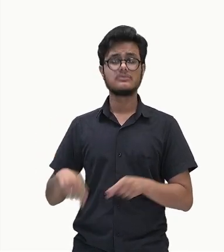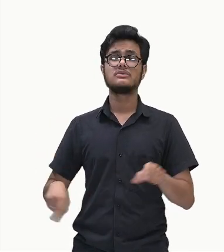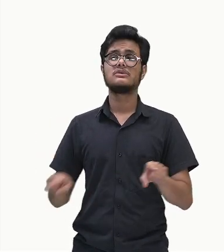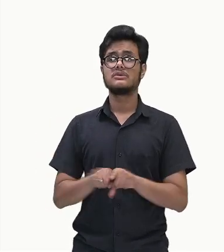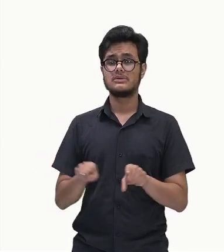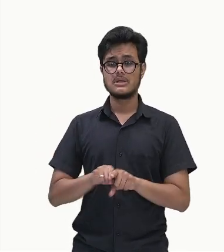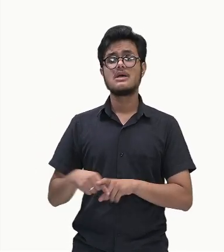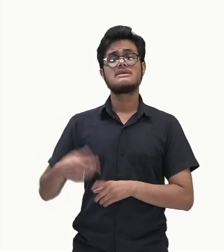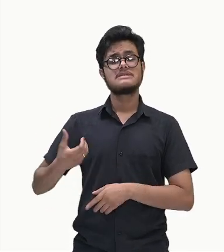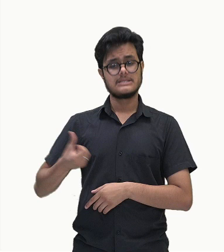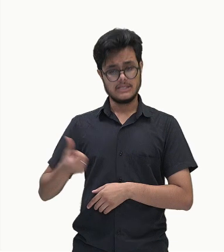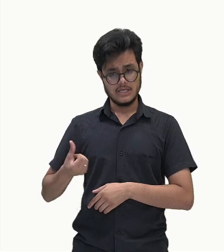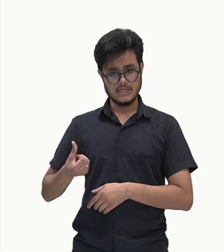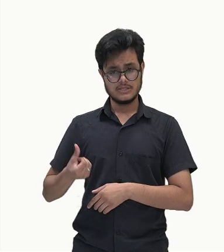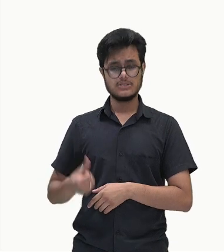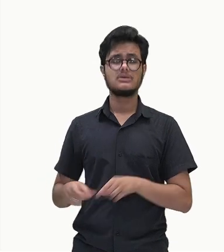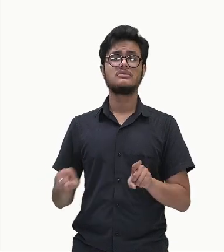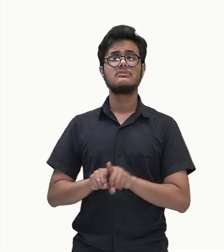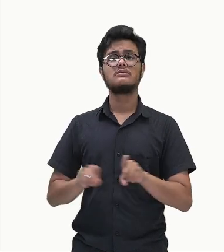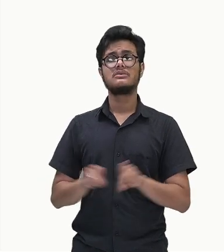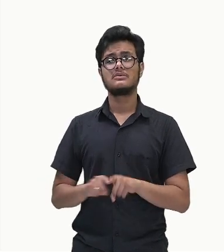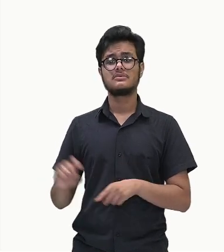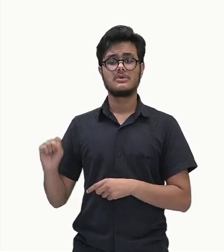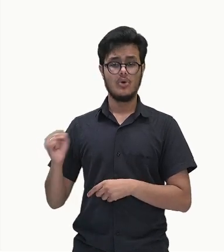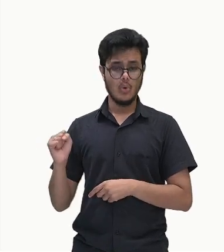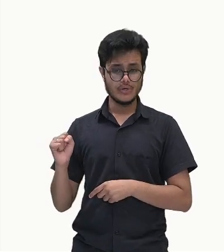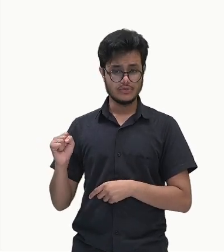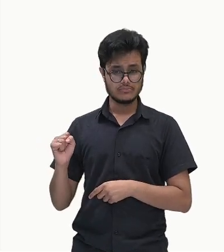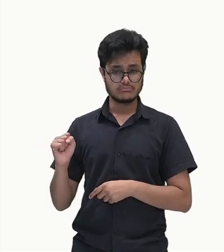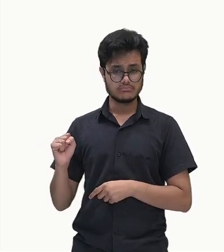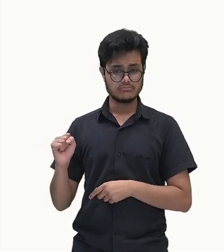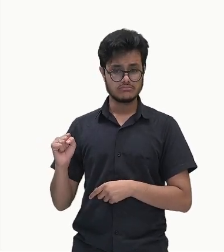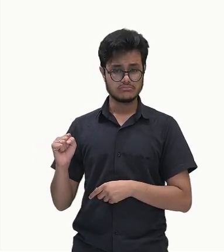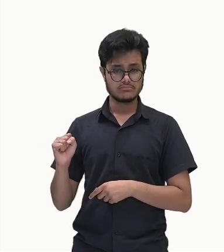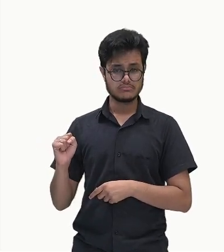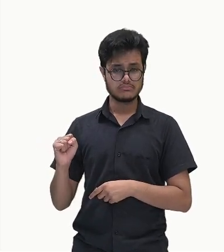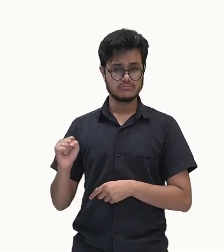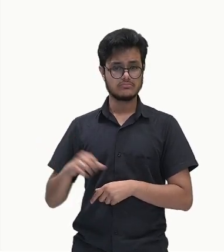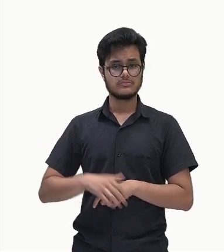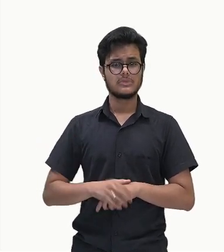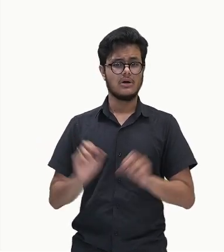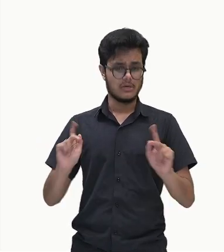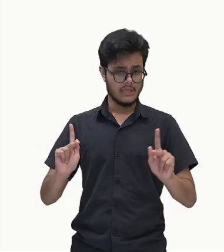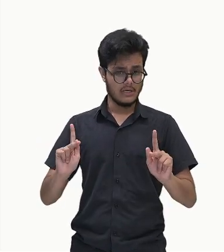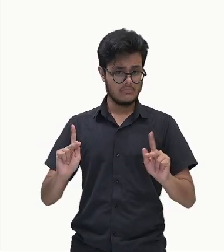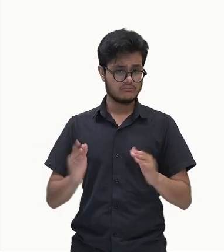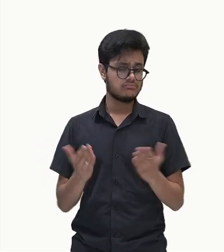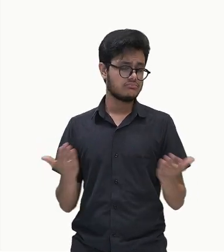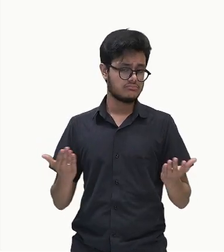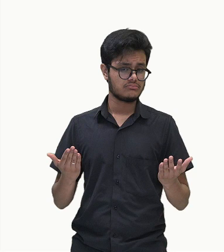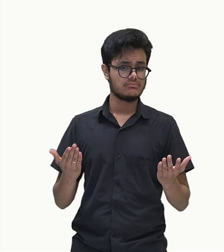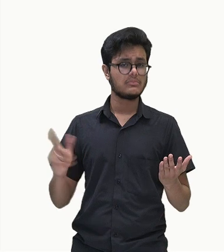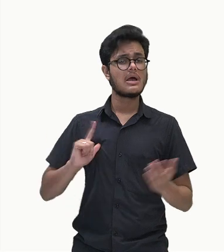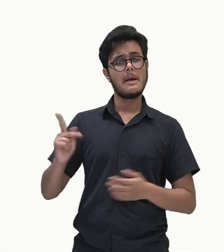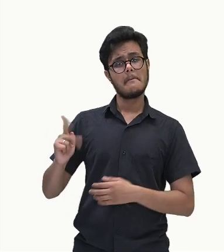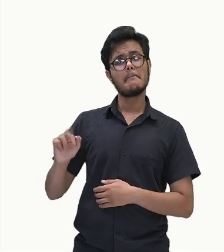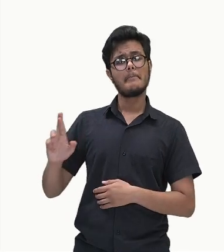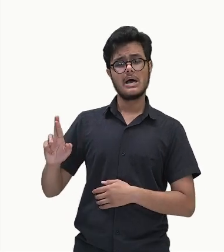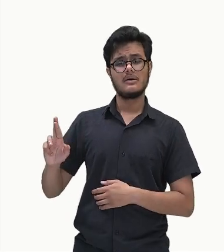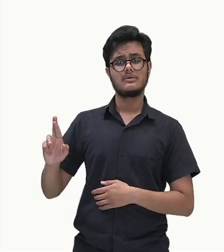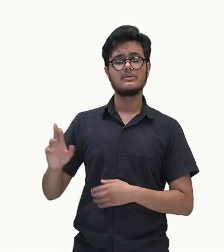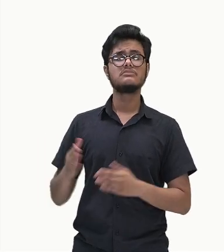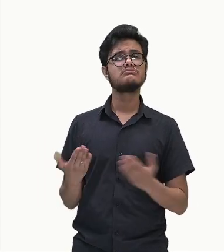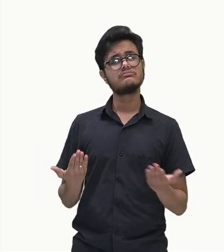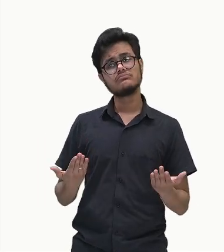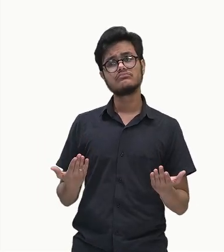quatro tem que terminar em seis ou tem que terminar em oito correto para ele poder ser par ou